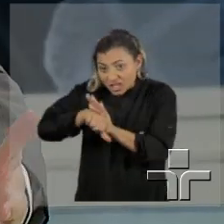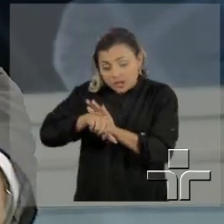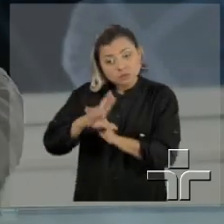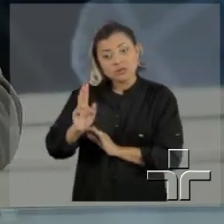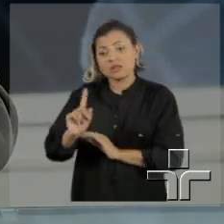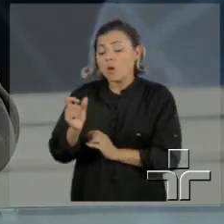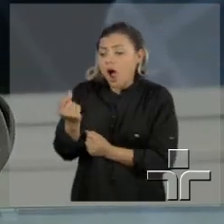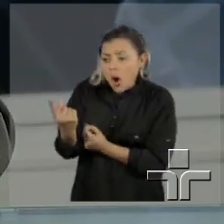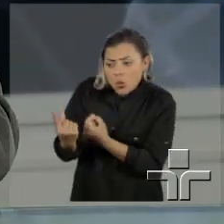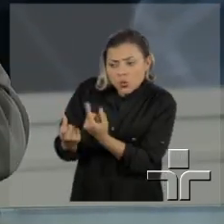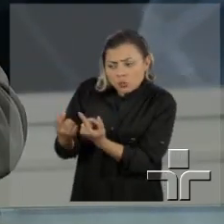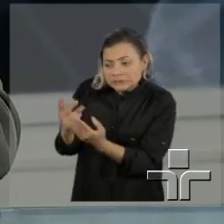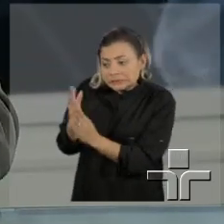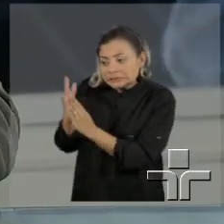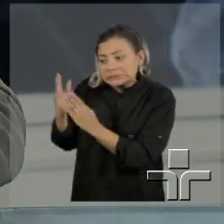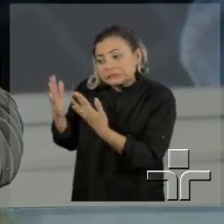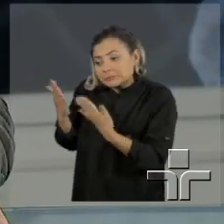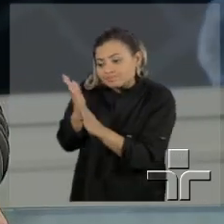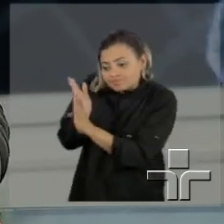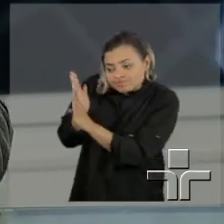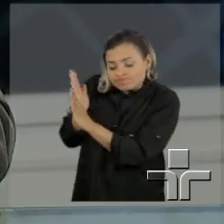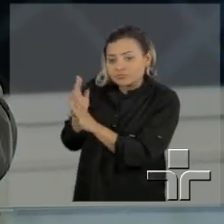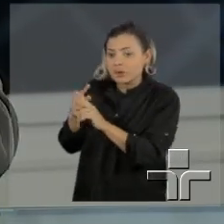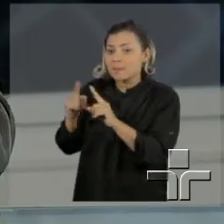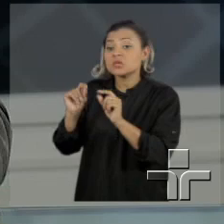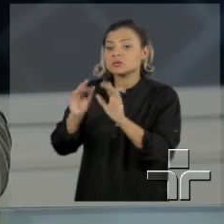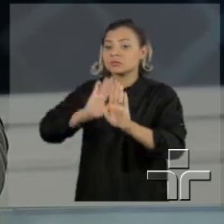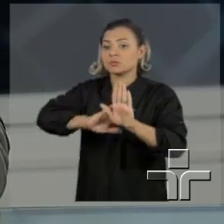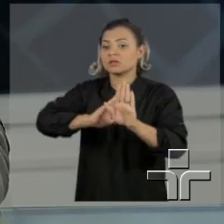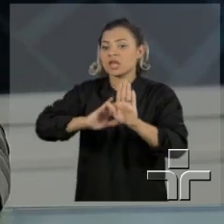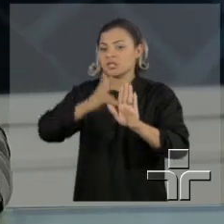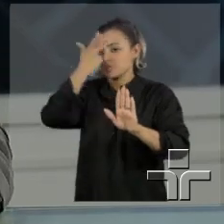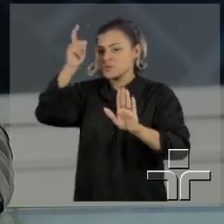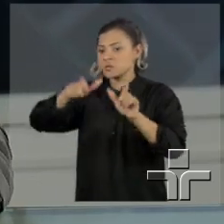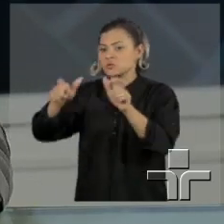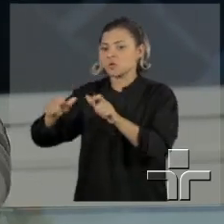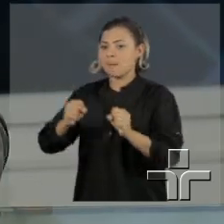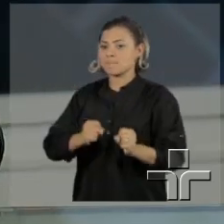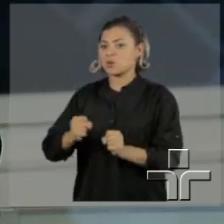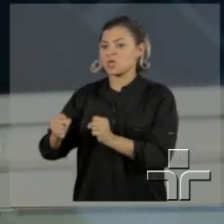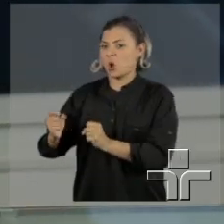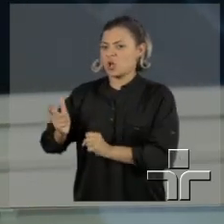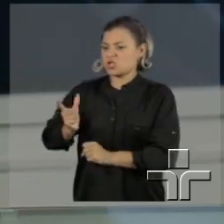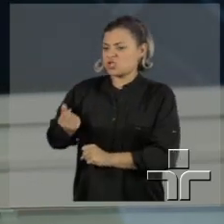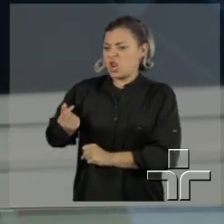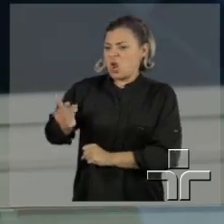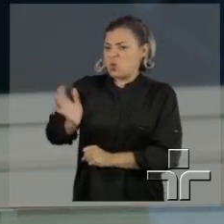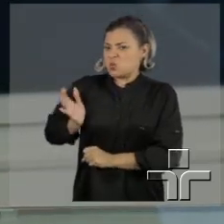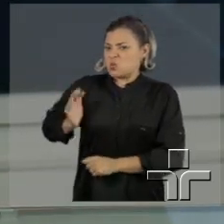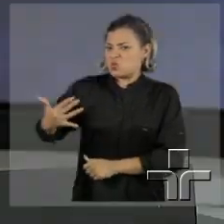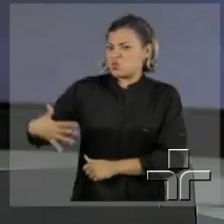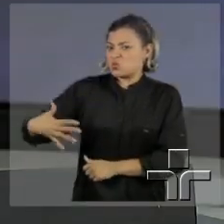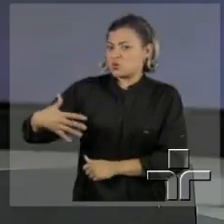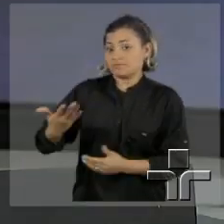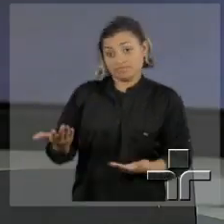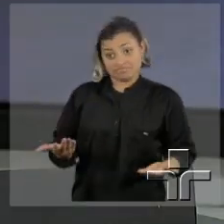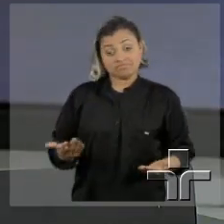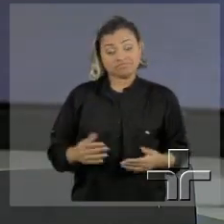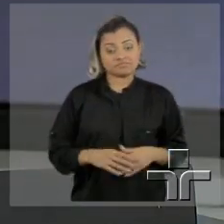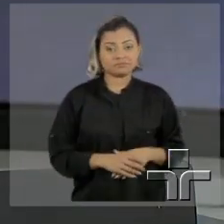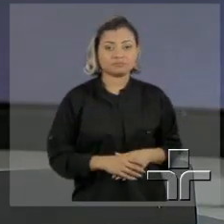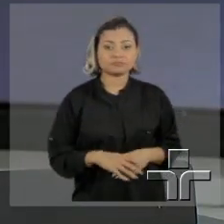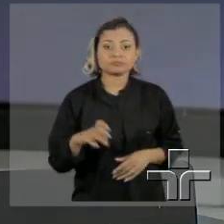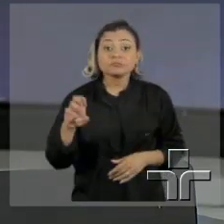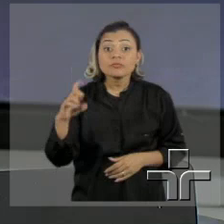que seja, mas aí mexe com gente muito poderosa, com muito dinheiro e inúmeras esferas.